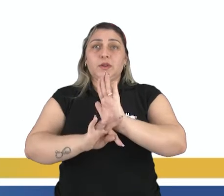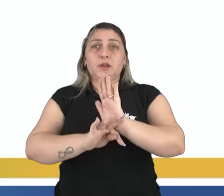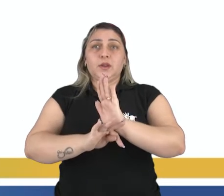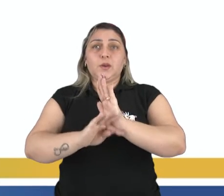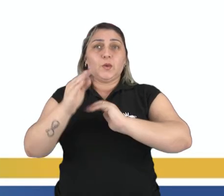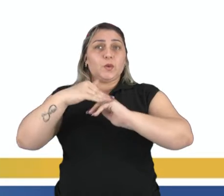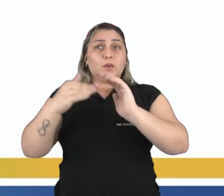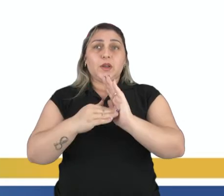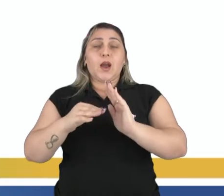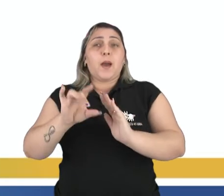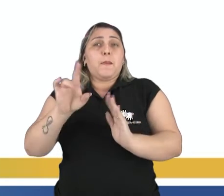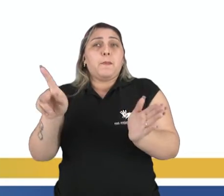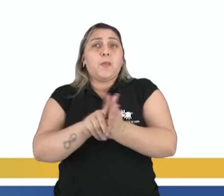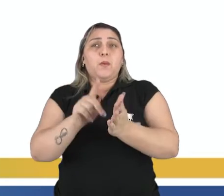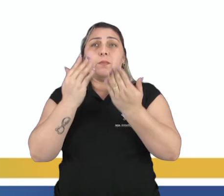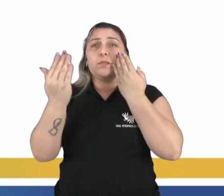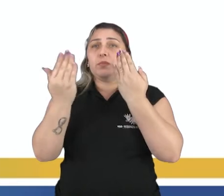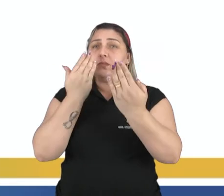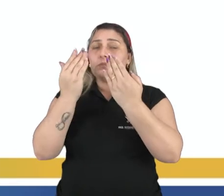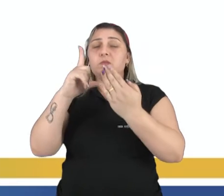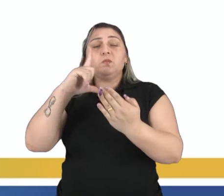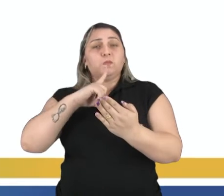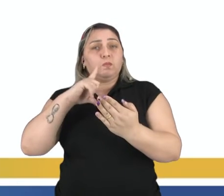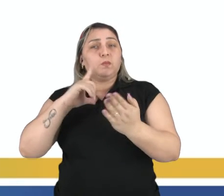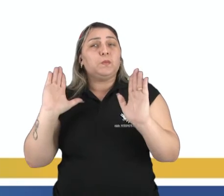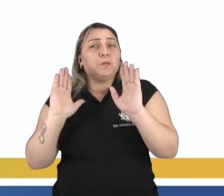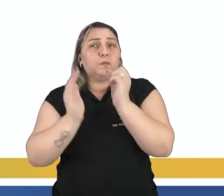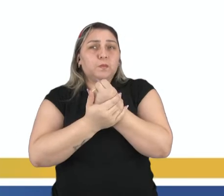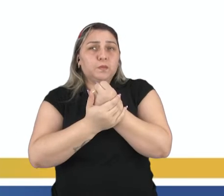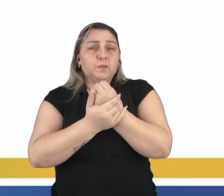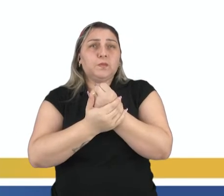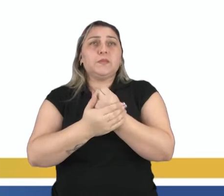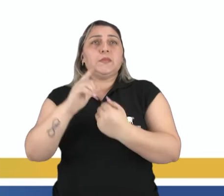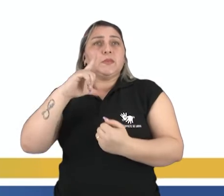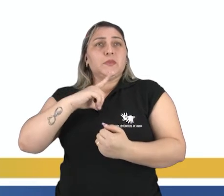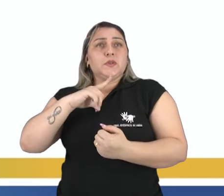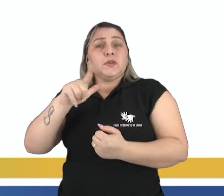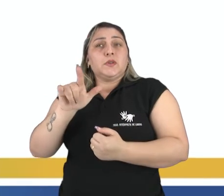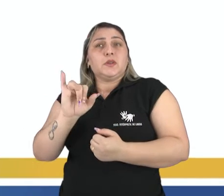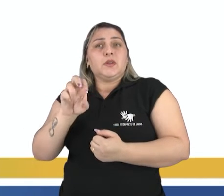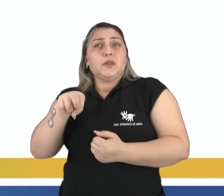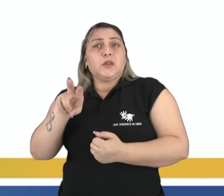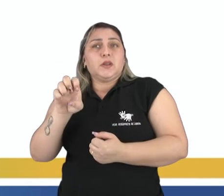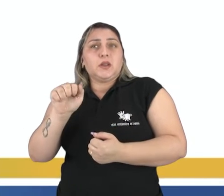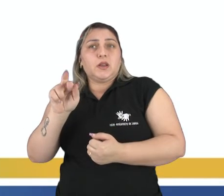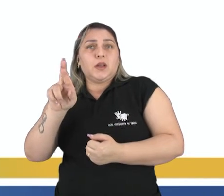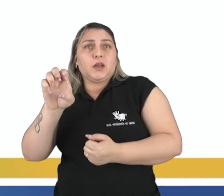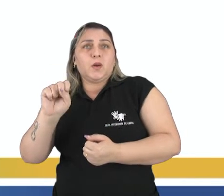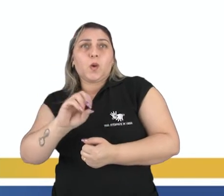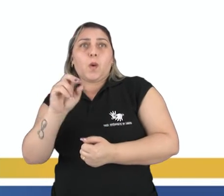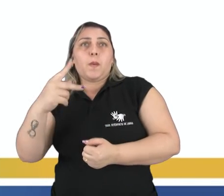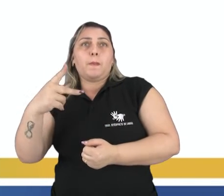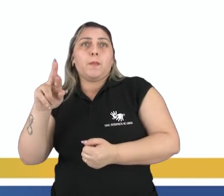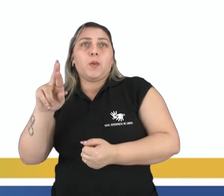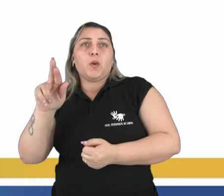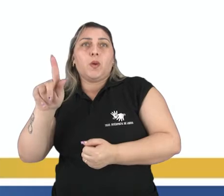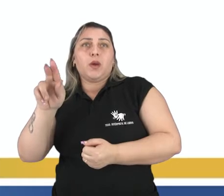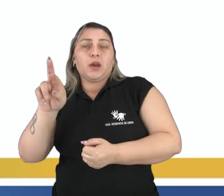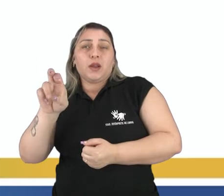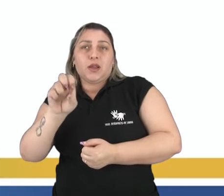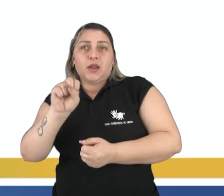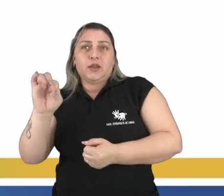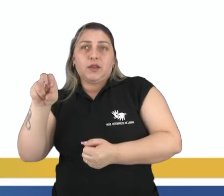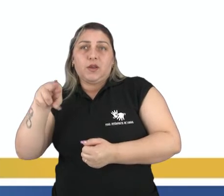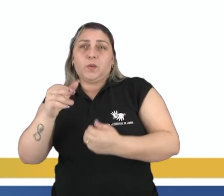quando se trata do psicológico, né, sempre tem alguma coisa ali escondida. Nós temos os lineares ou progressivos, que seguem